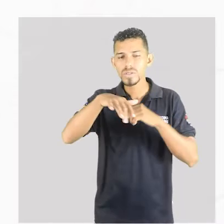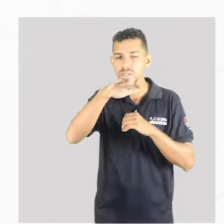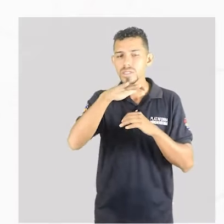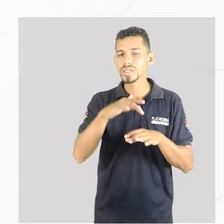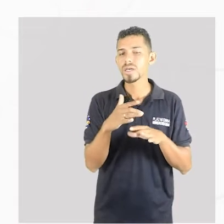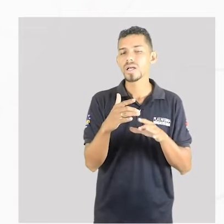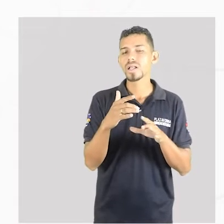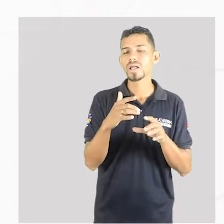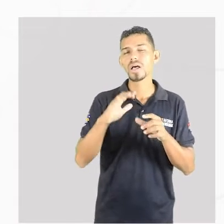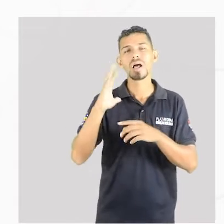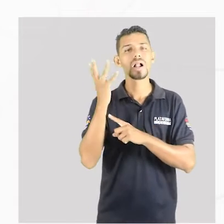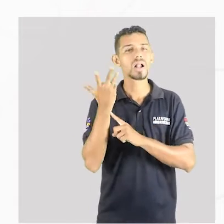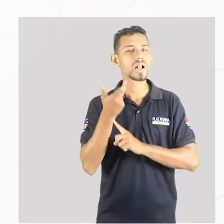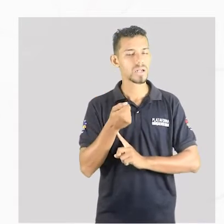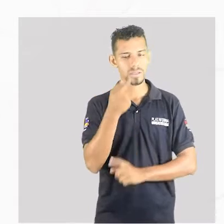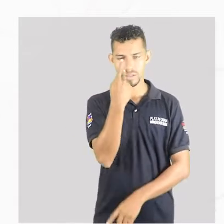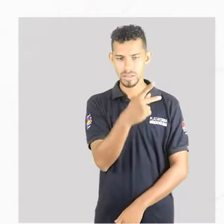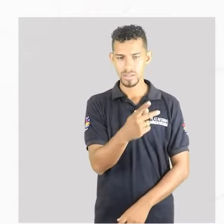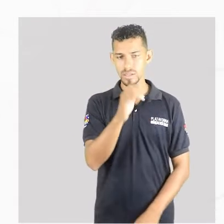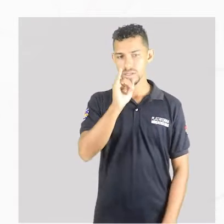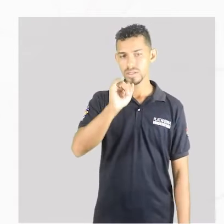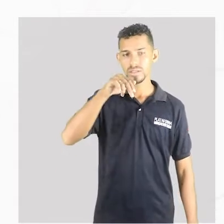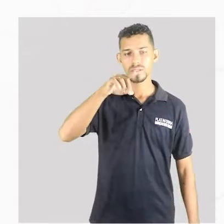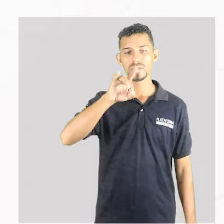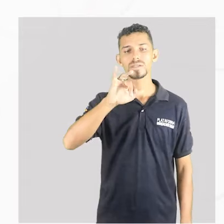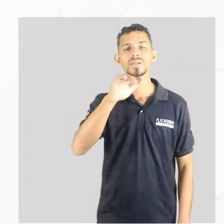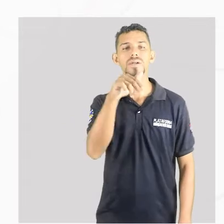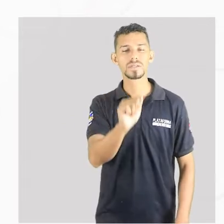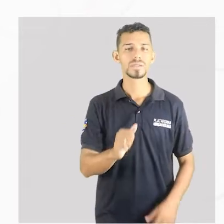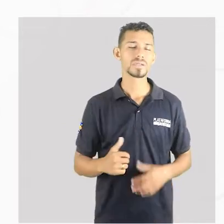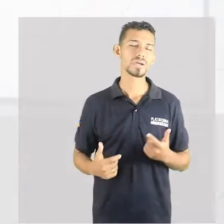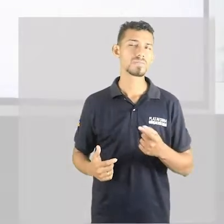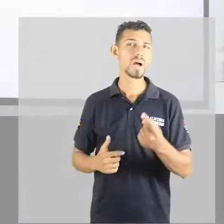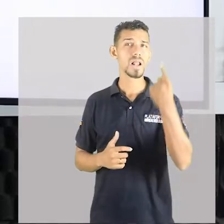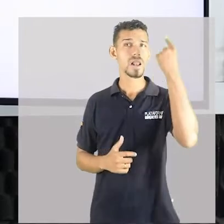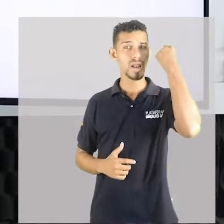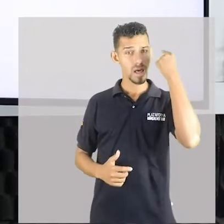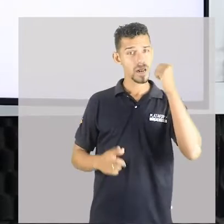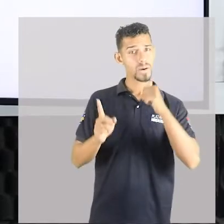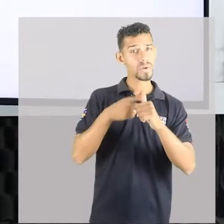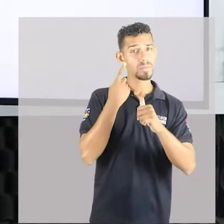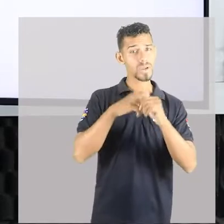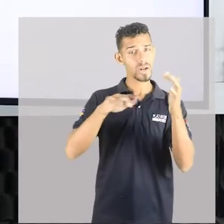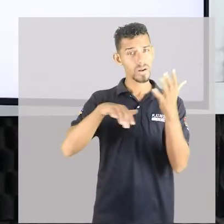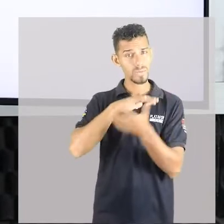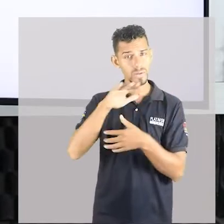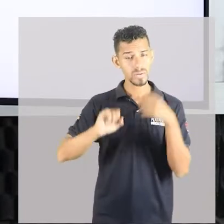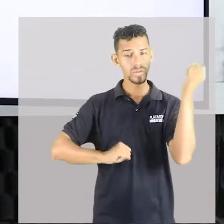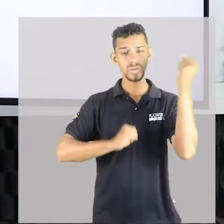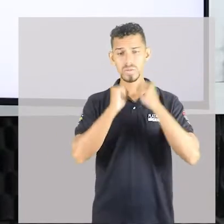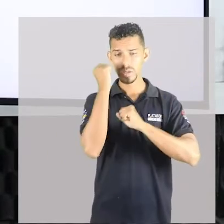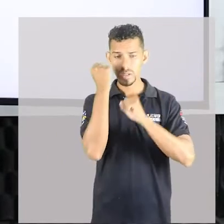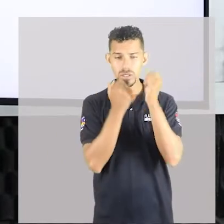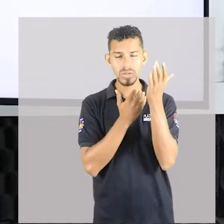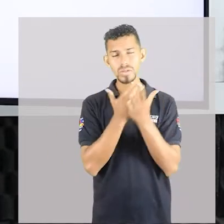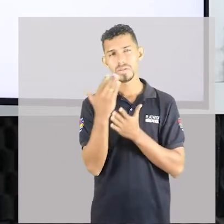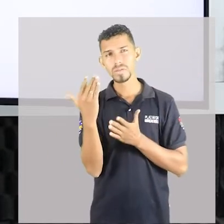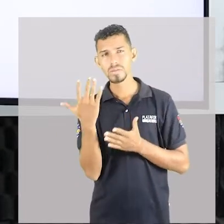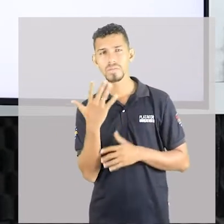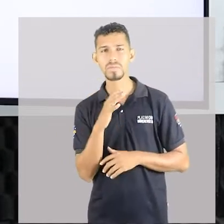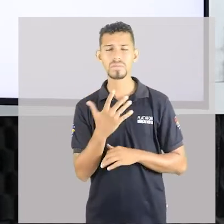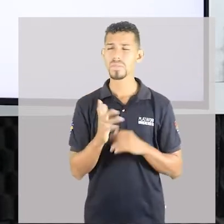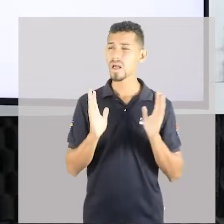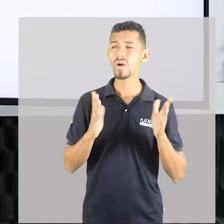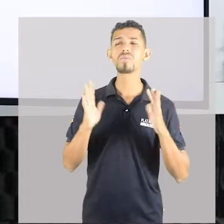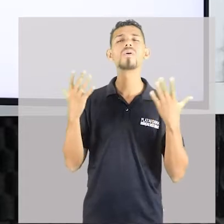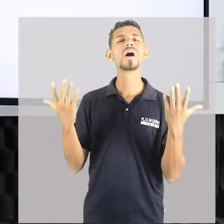indiana. Olha só, gente, né? Aí nós temos que pensar, bom, lá na primeira Revolução Industrial, né, no início ali, qual